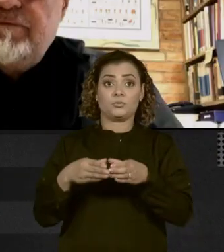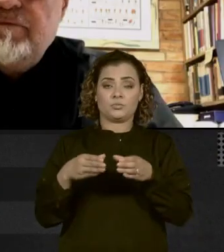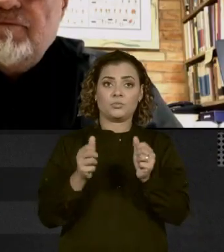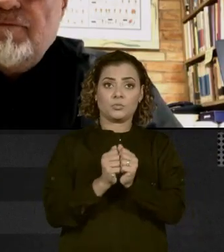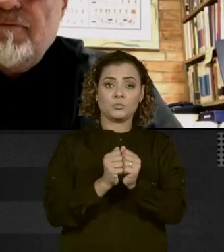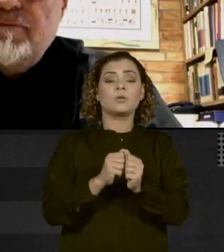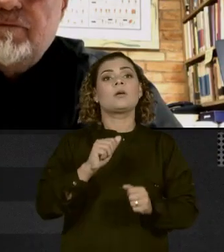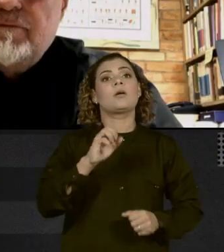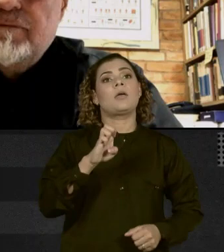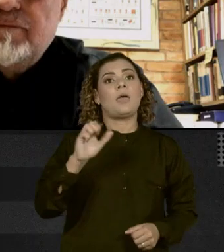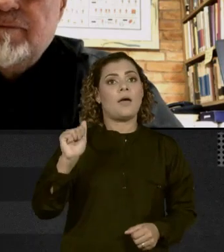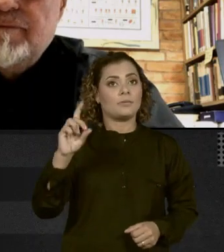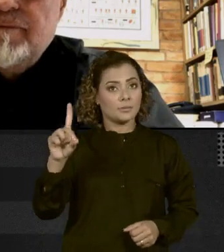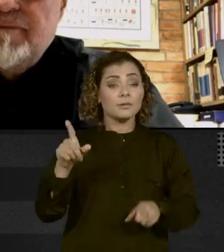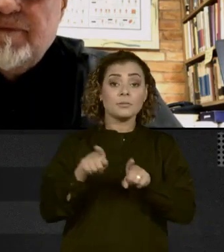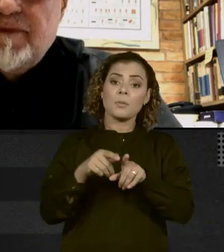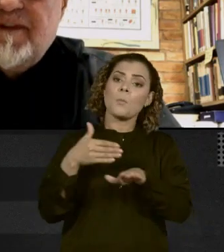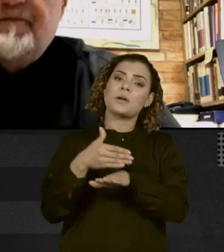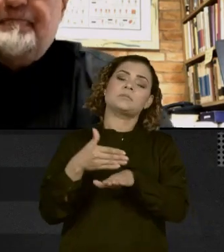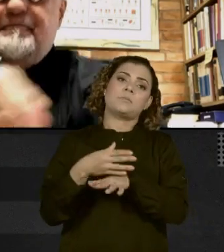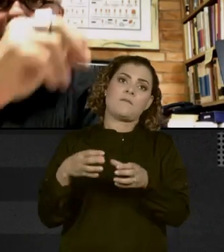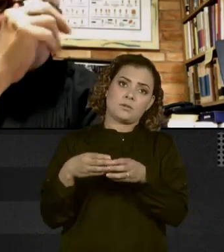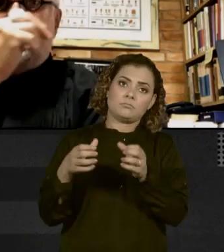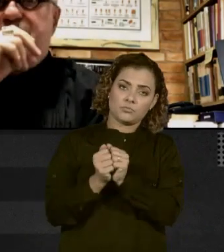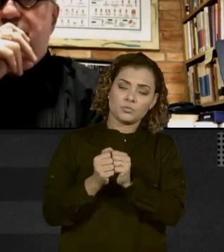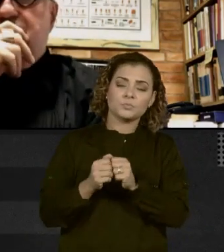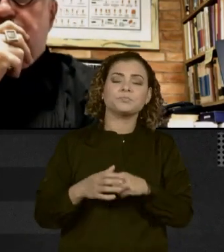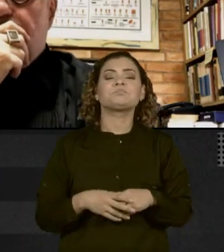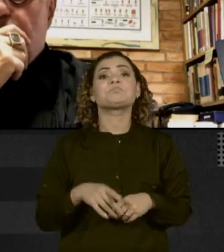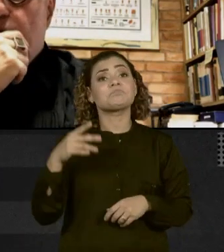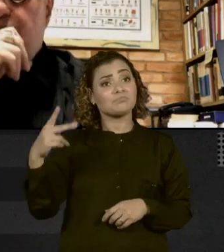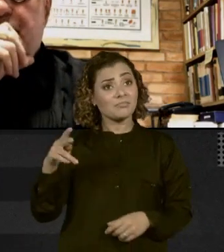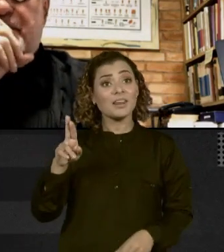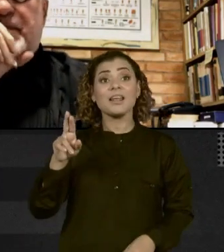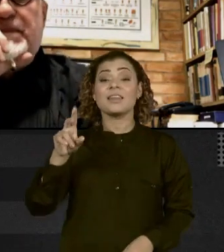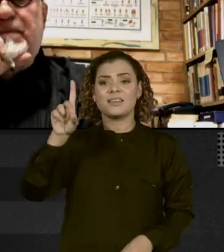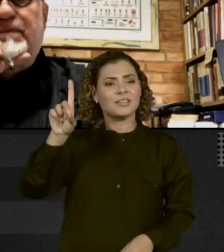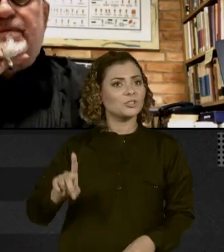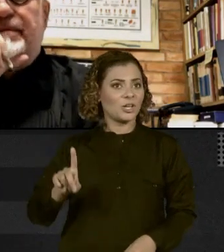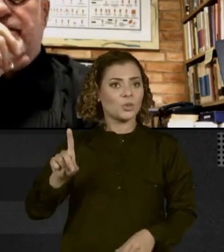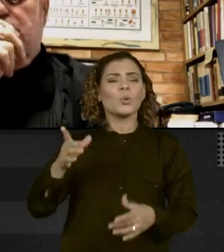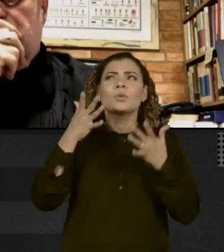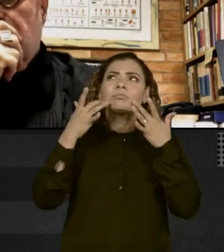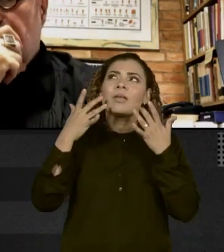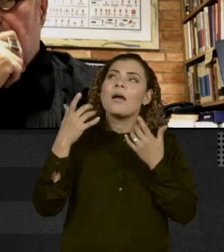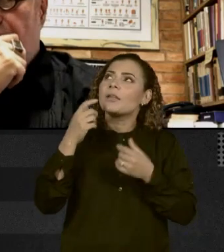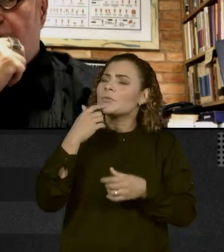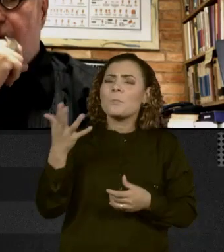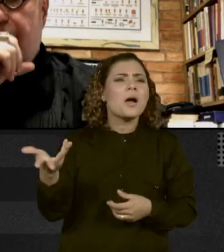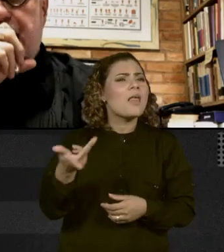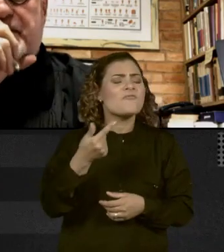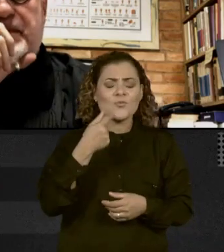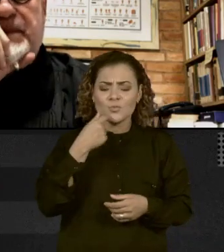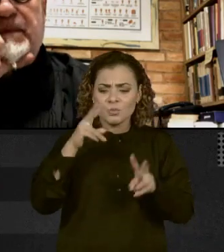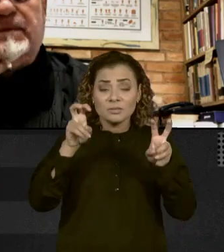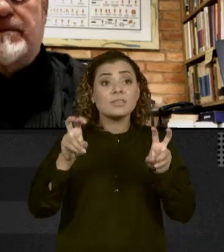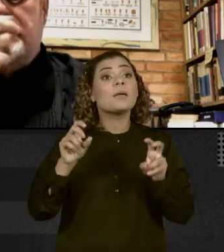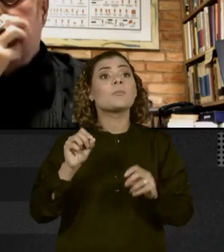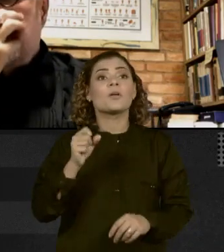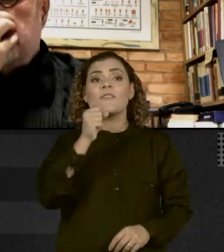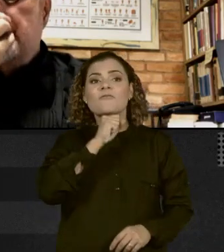de Arte Dramática, no espetáculo Despertar da Primavera. Ele foi convidado pela Escola de Arte Dramática para dirigir uma turma da